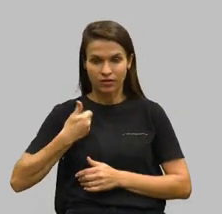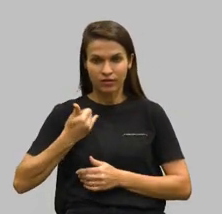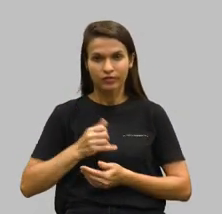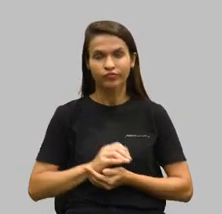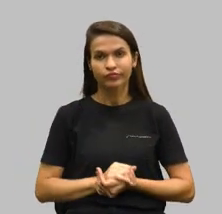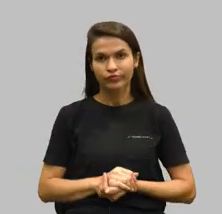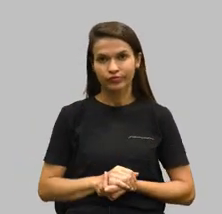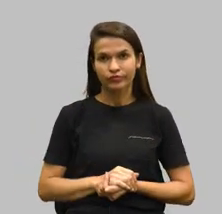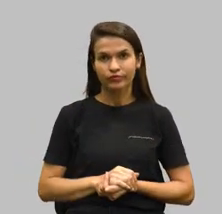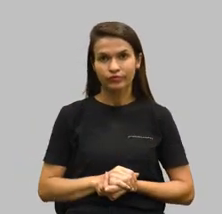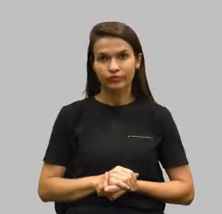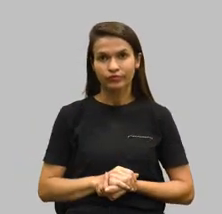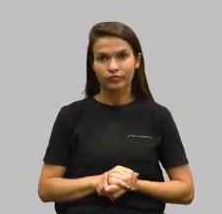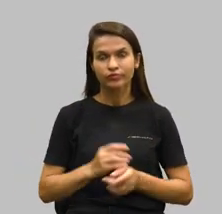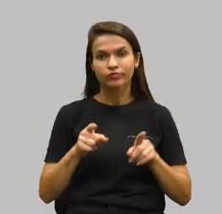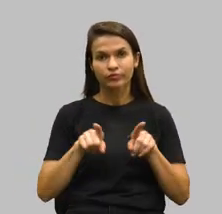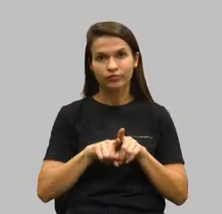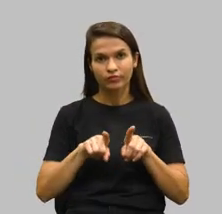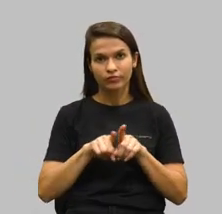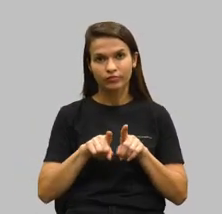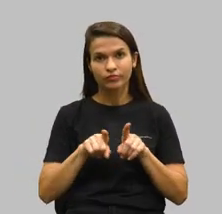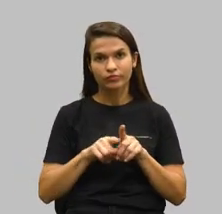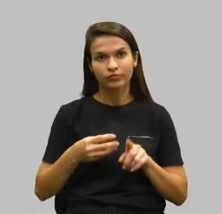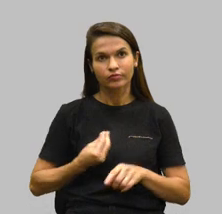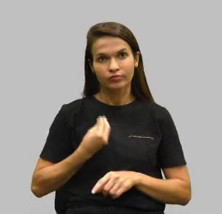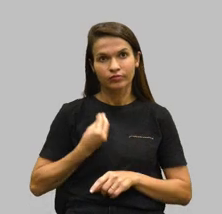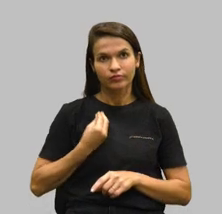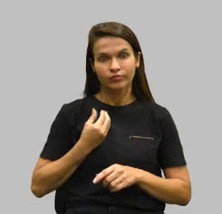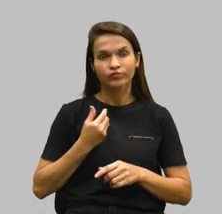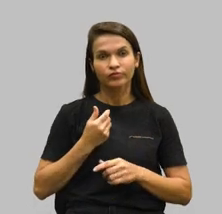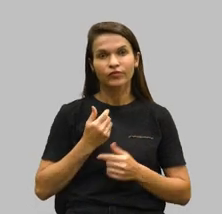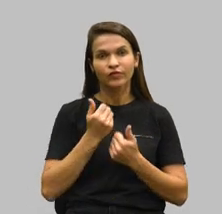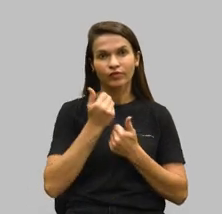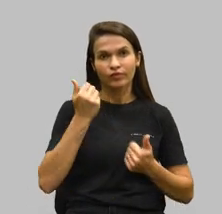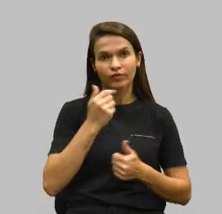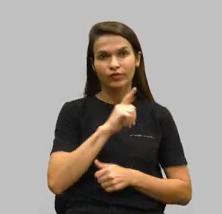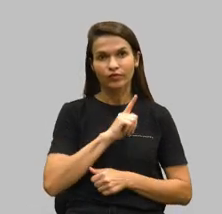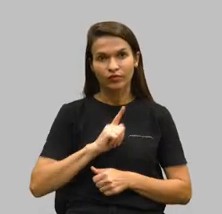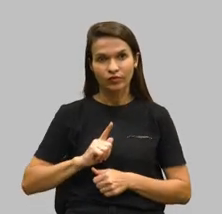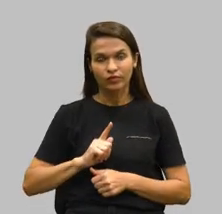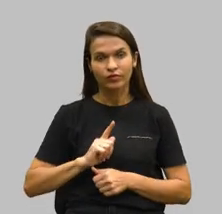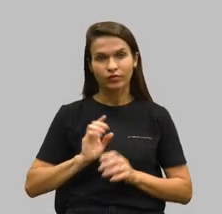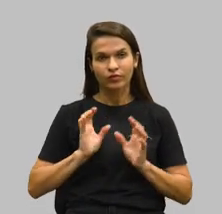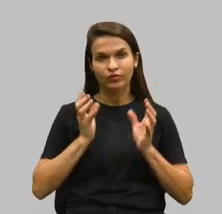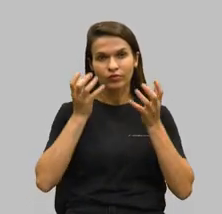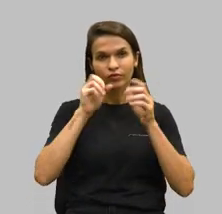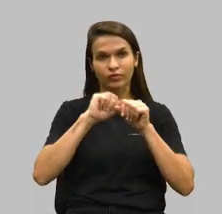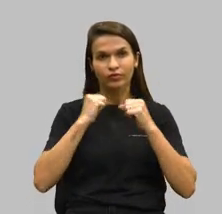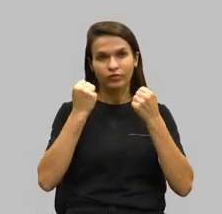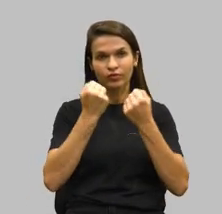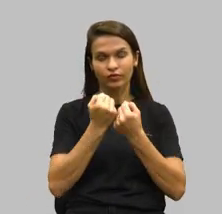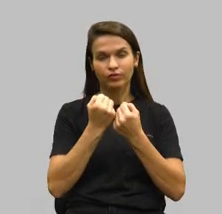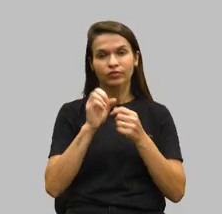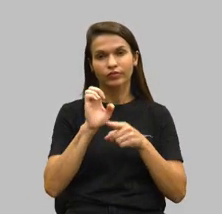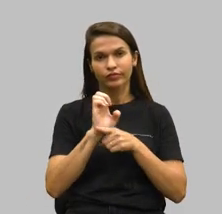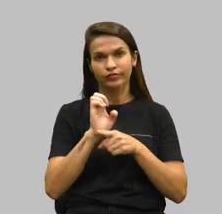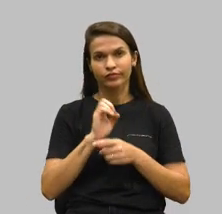aqui trago também a presença do nosso BG ador no nosso evento seminário da